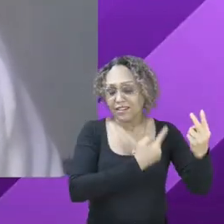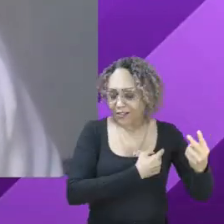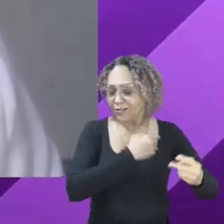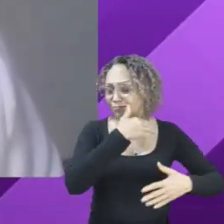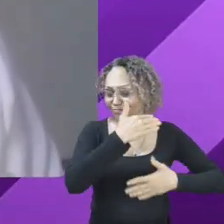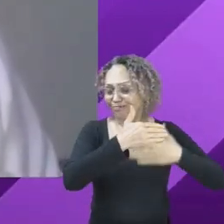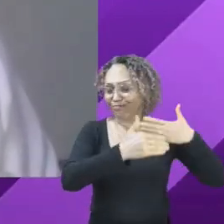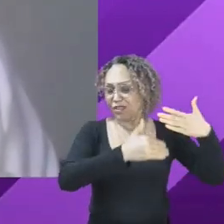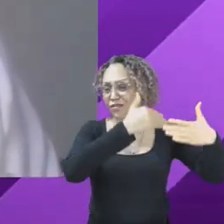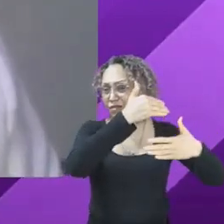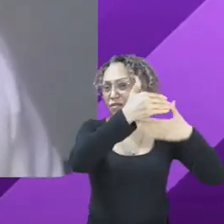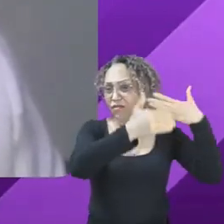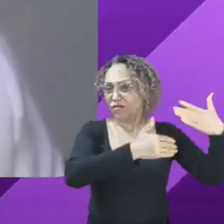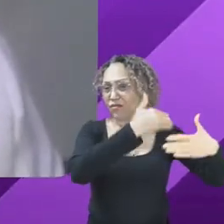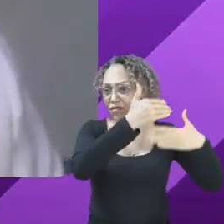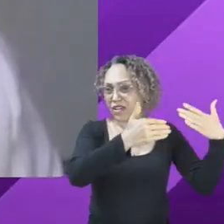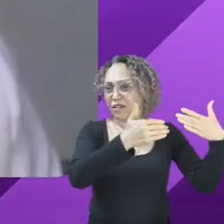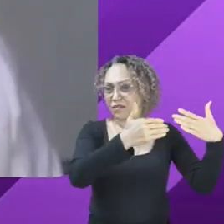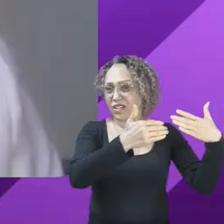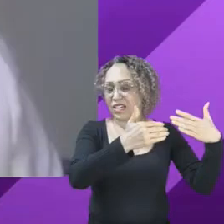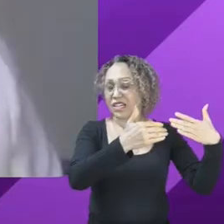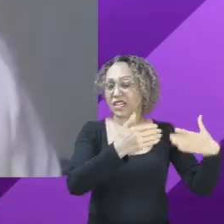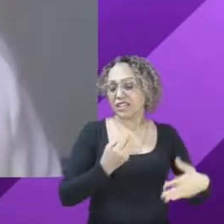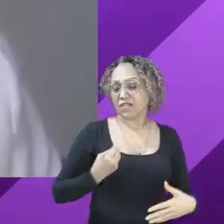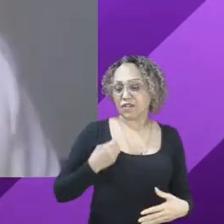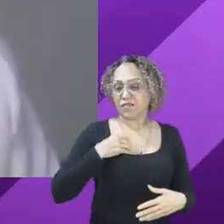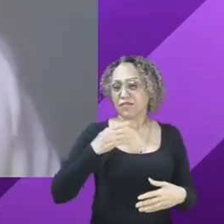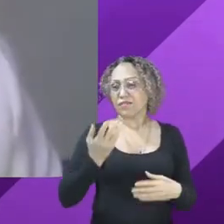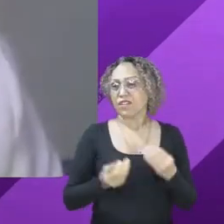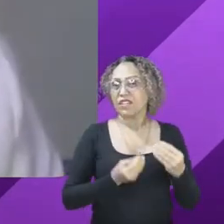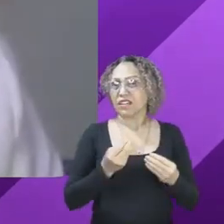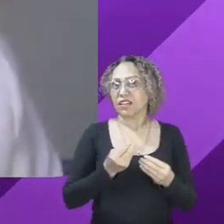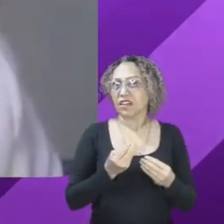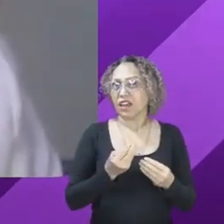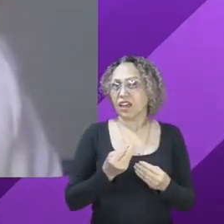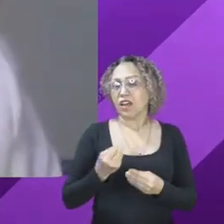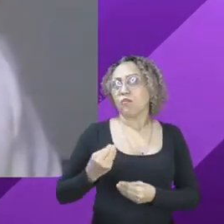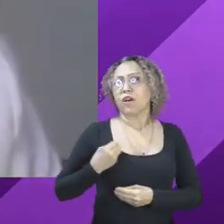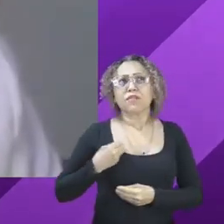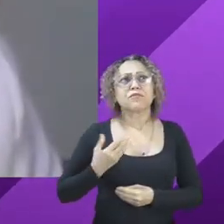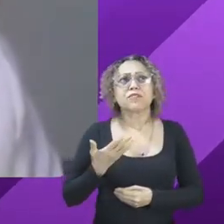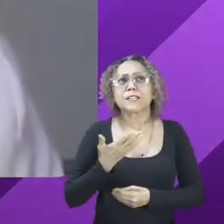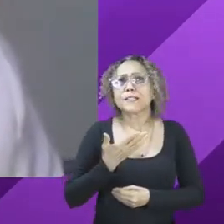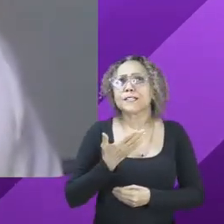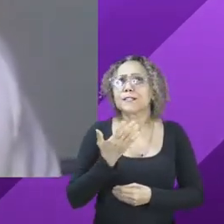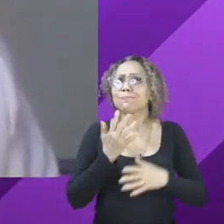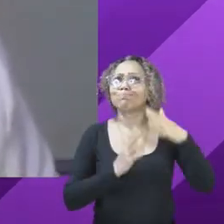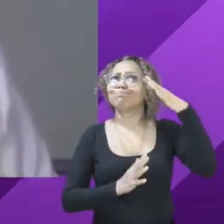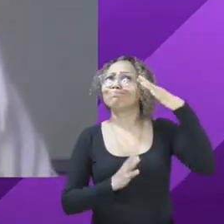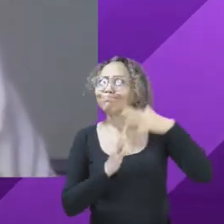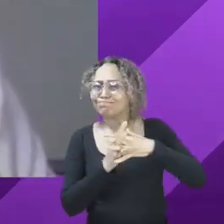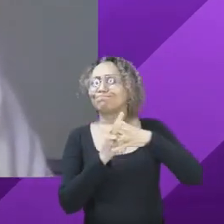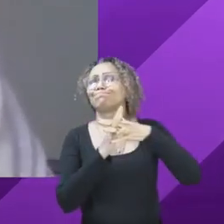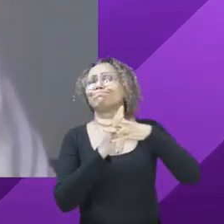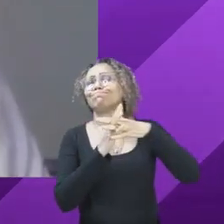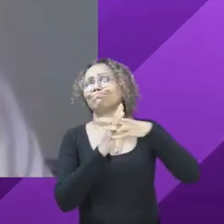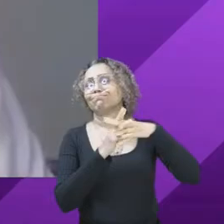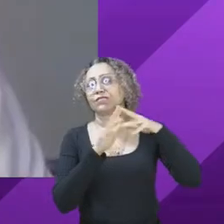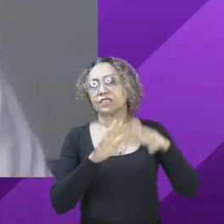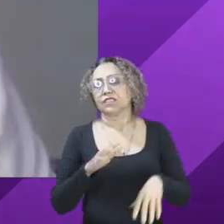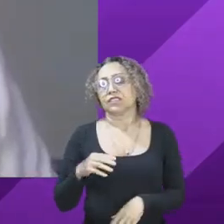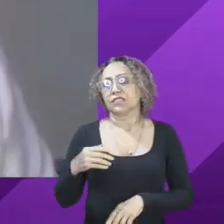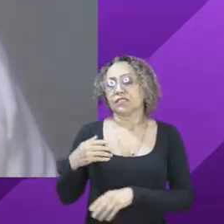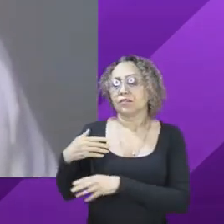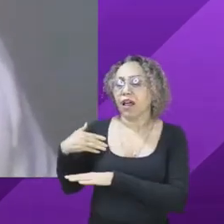chamando aqui de pós-viver, né? Então, na medida em que a gente passou durante